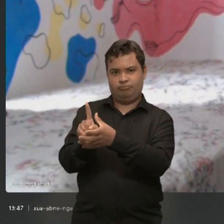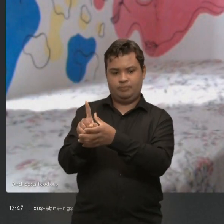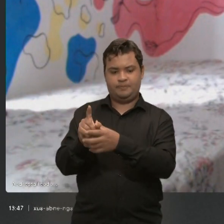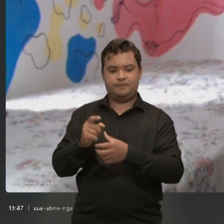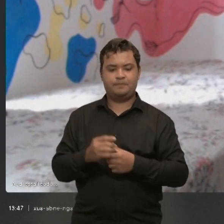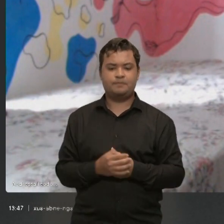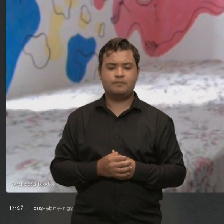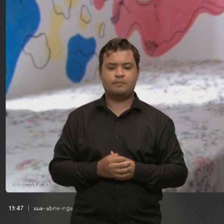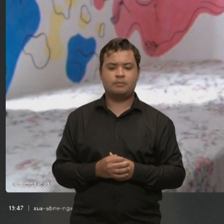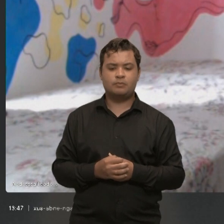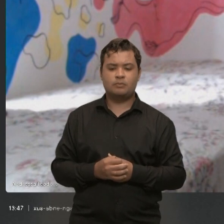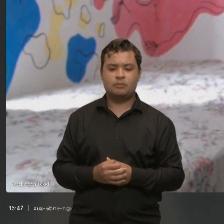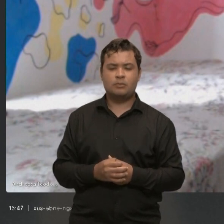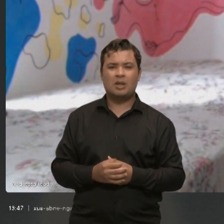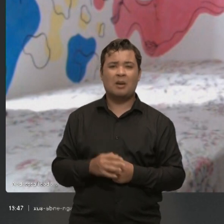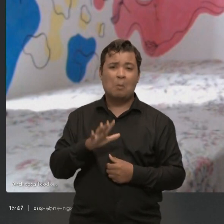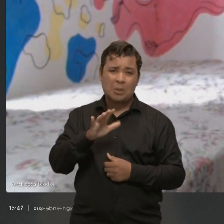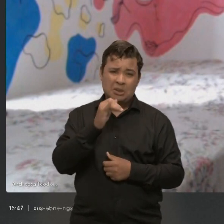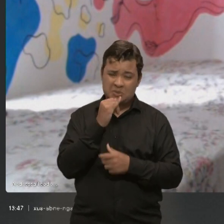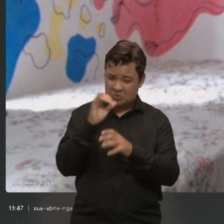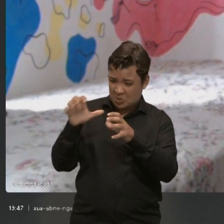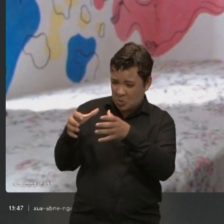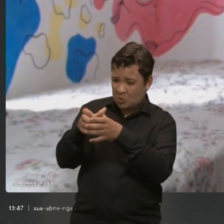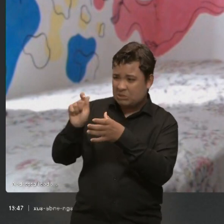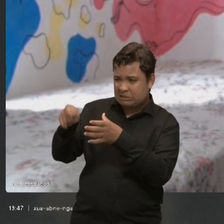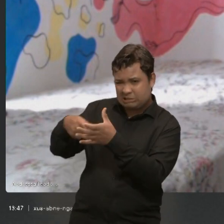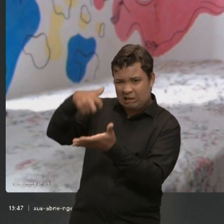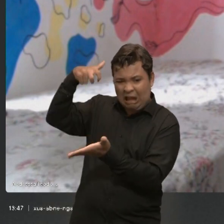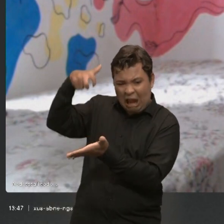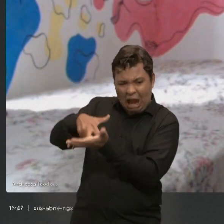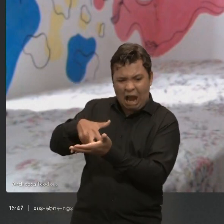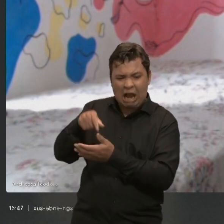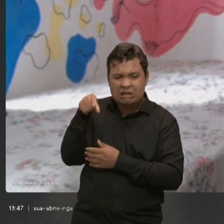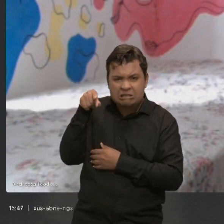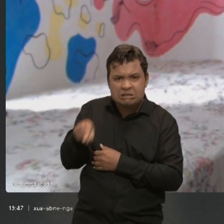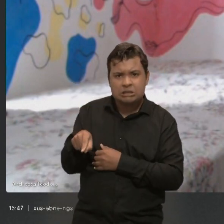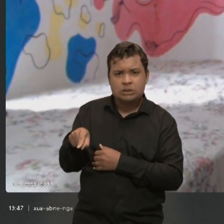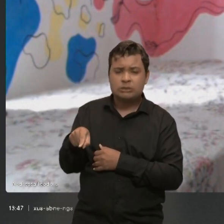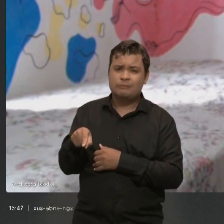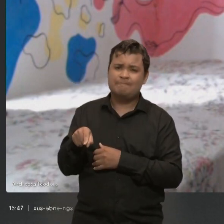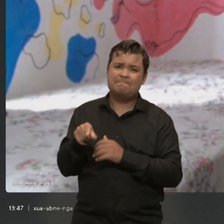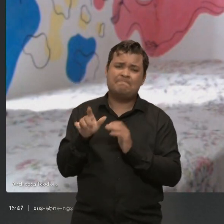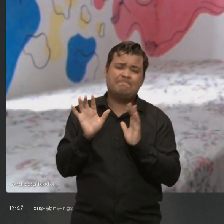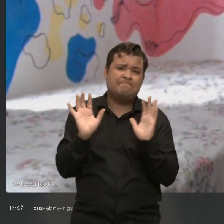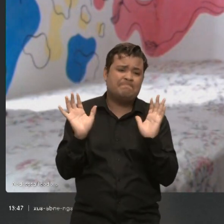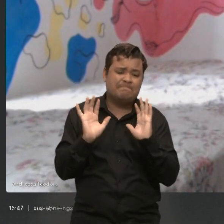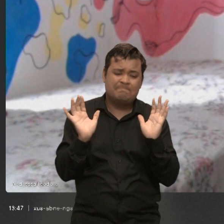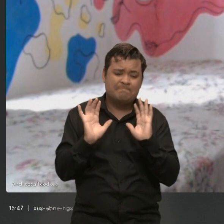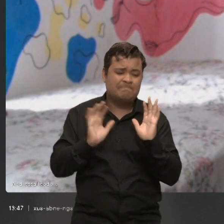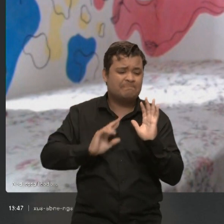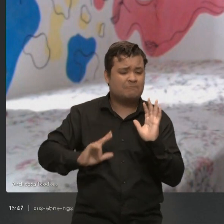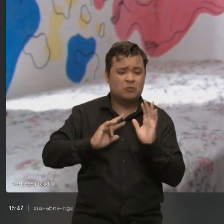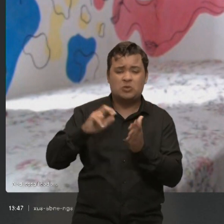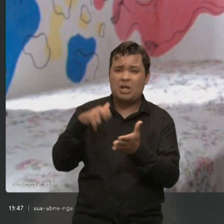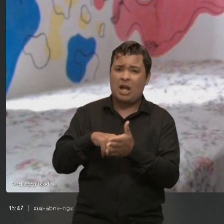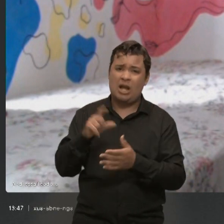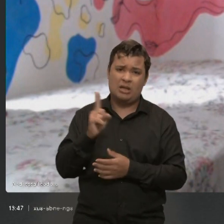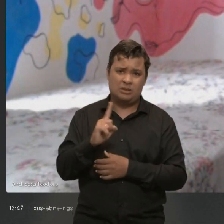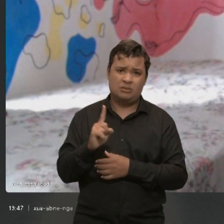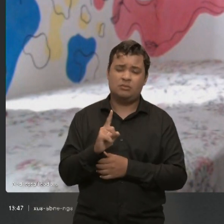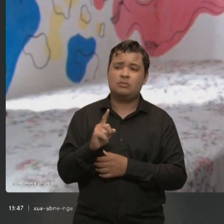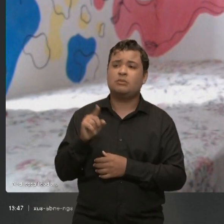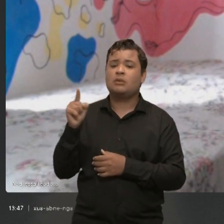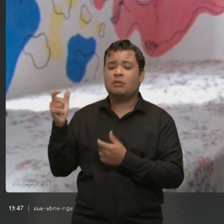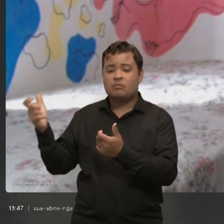ele funcione como parte da punição, não é para ser entendido, tanto que sempre nos primeiros